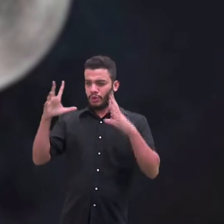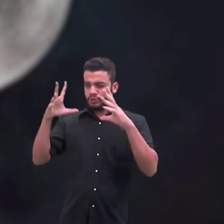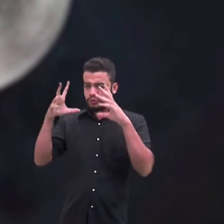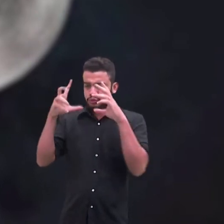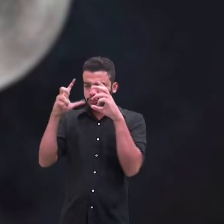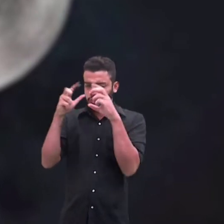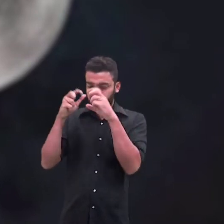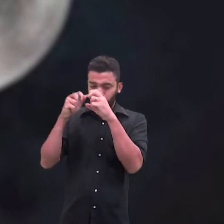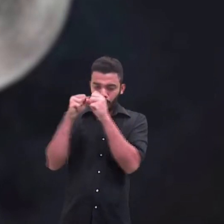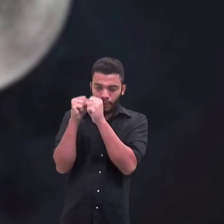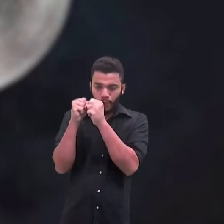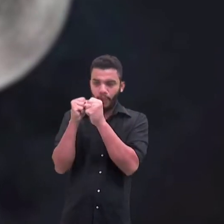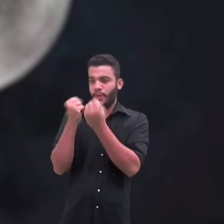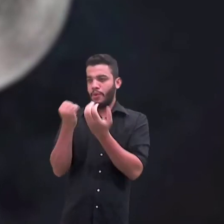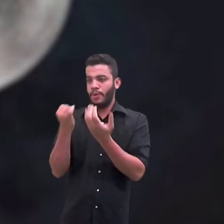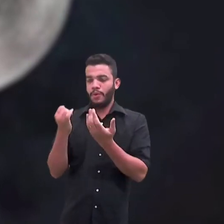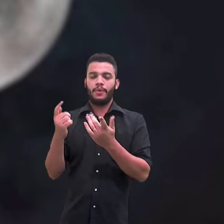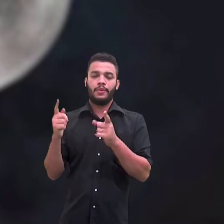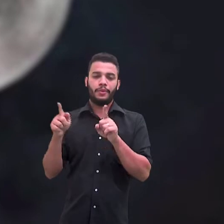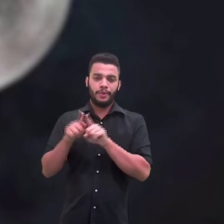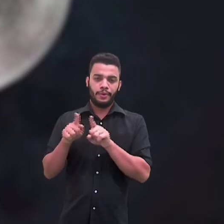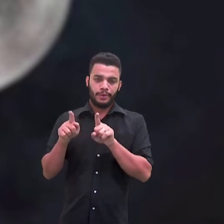uma grande pontiaguda